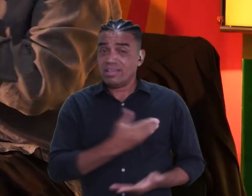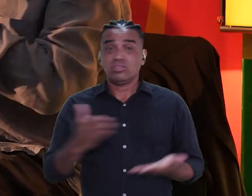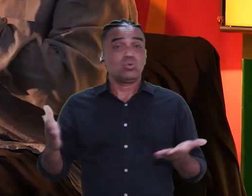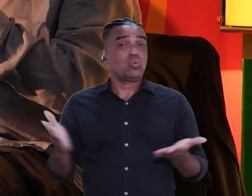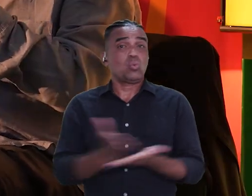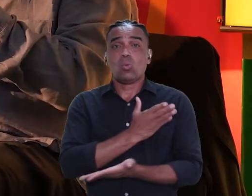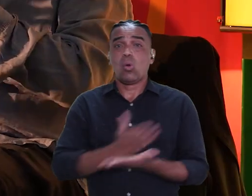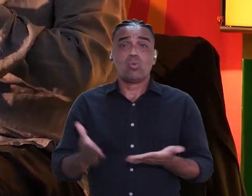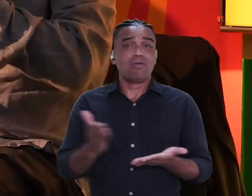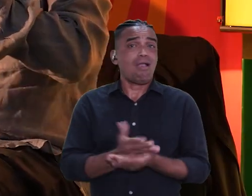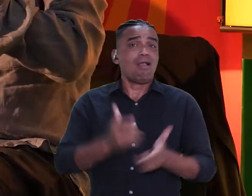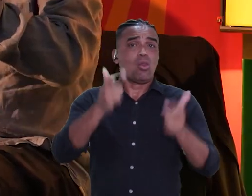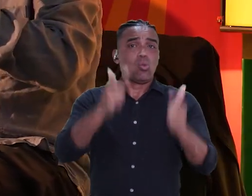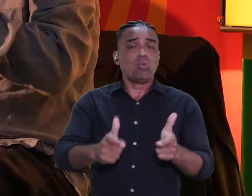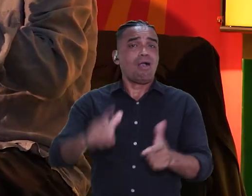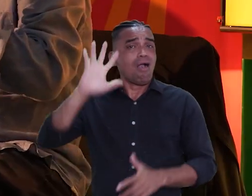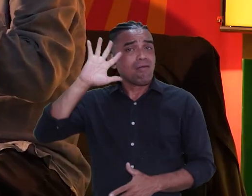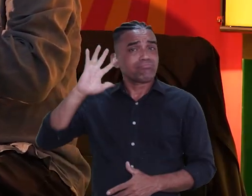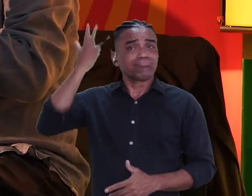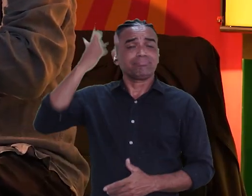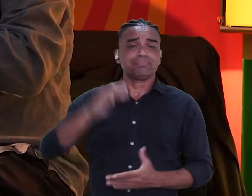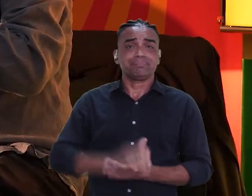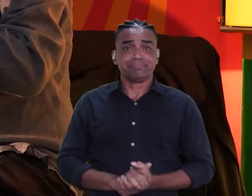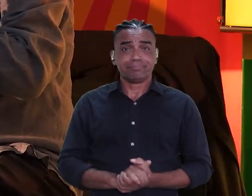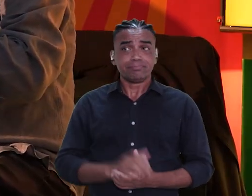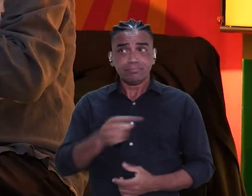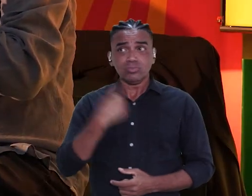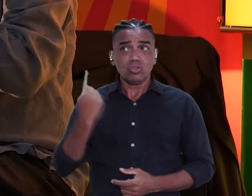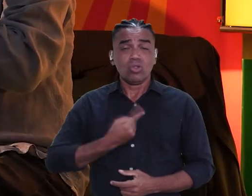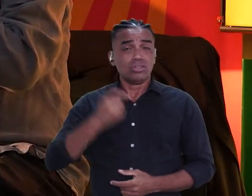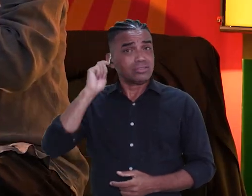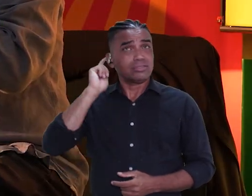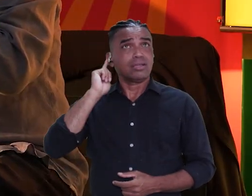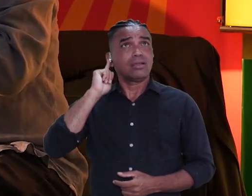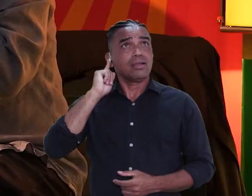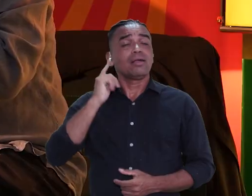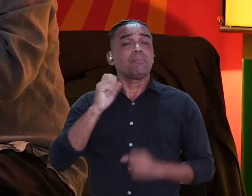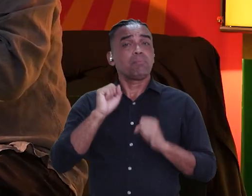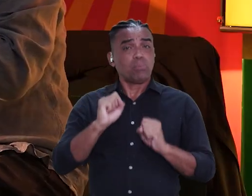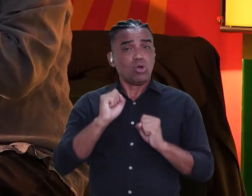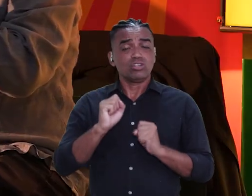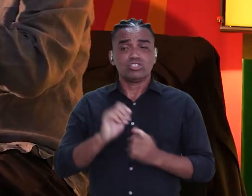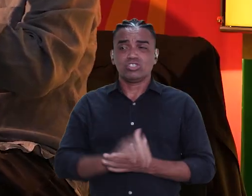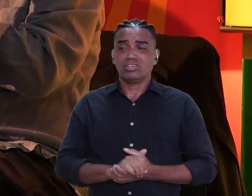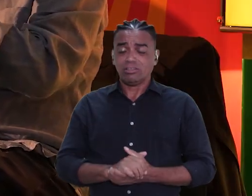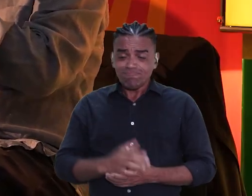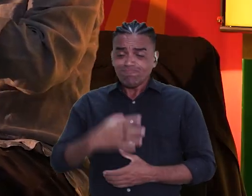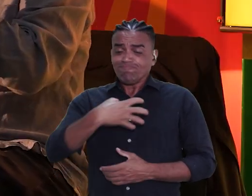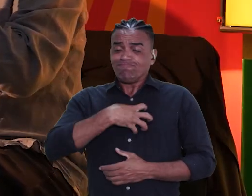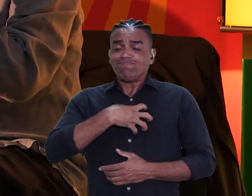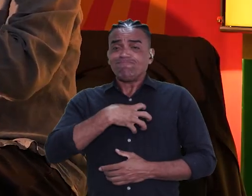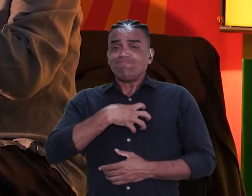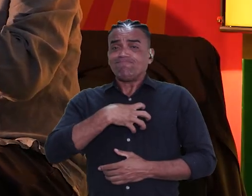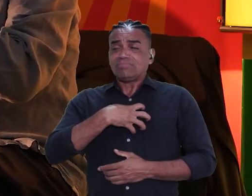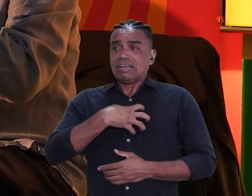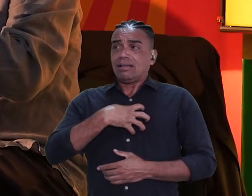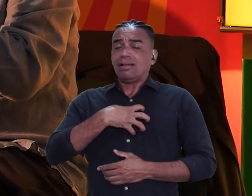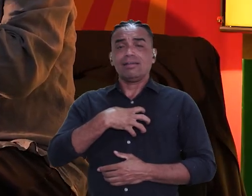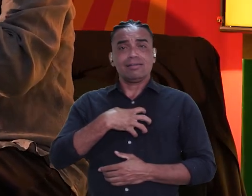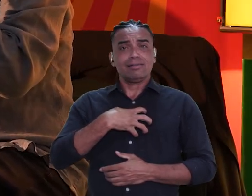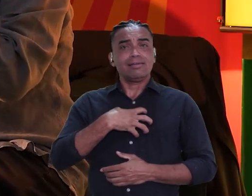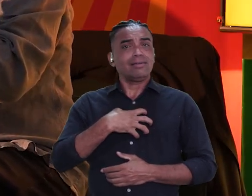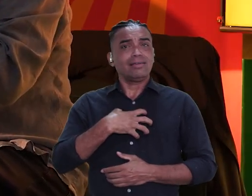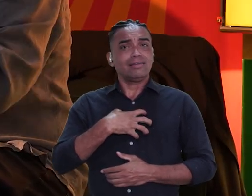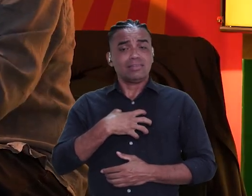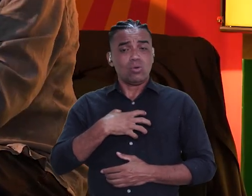isso esteja se dando. Essa dimensão toda, nós podemos dizer que uma intuição, uma antena